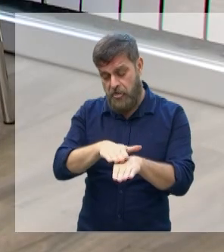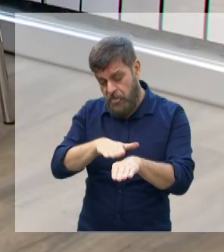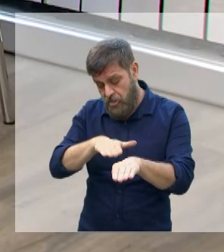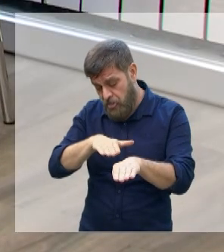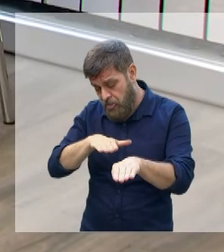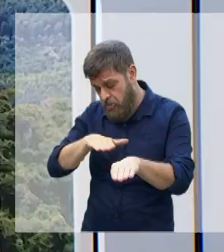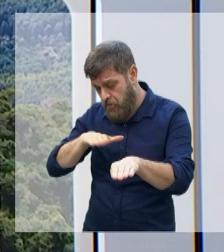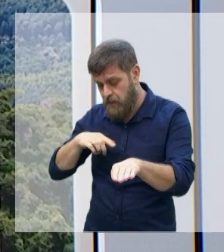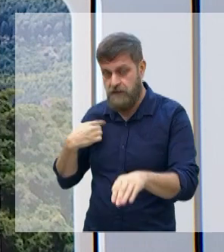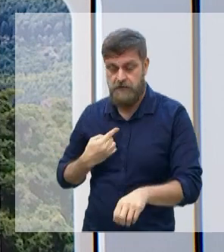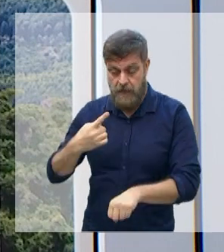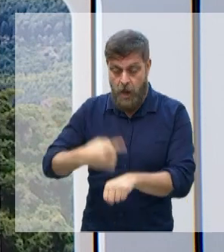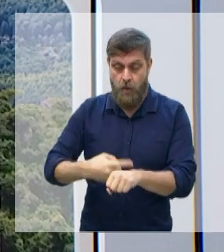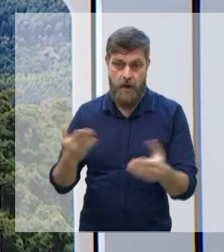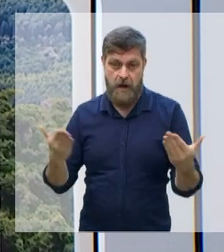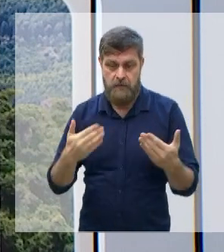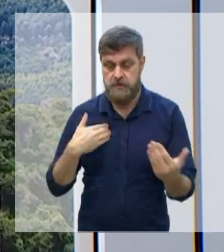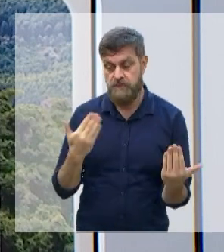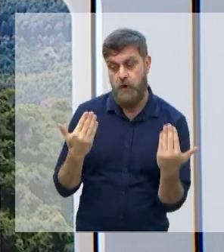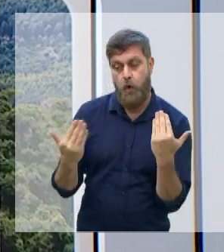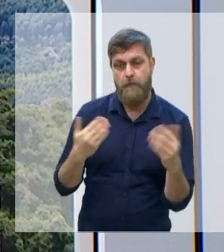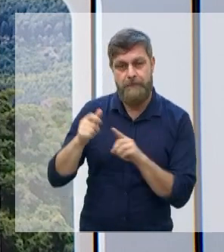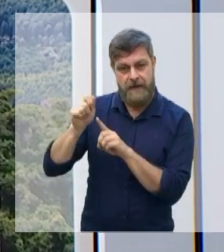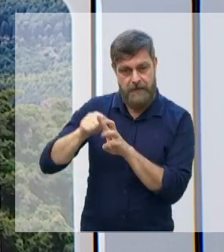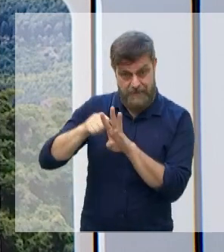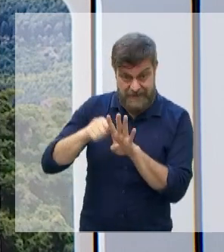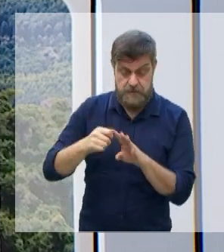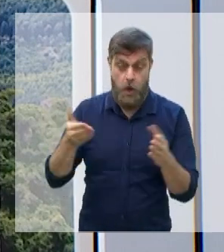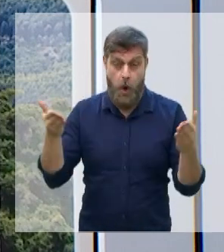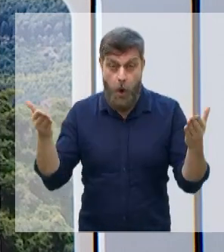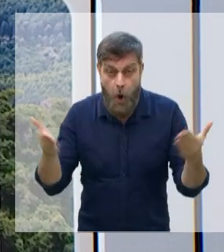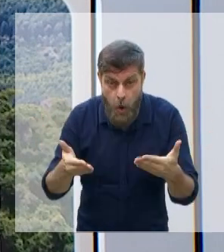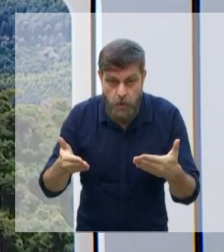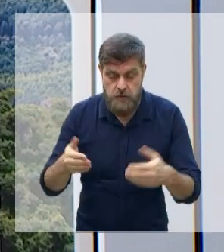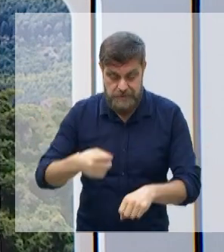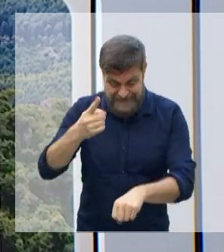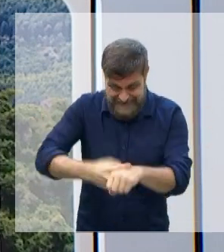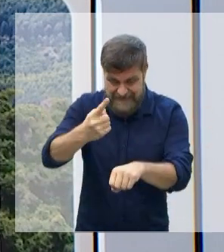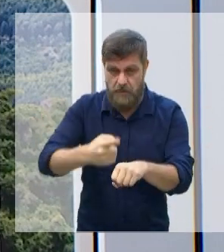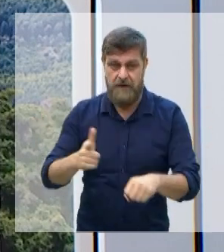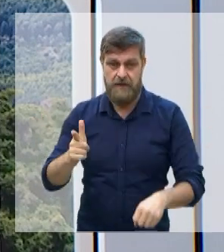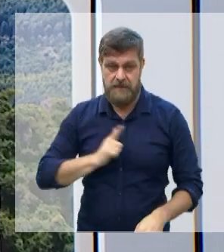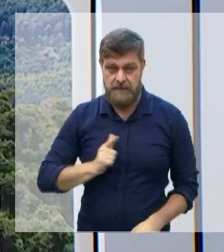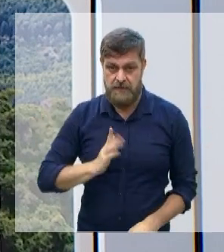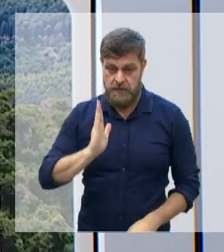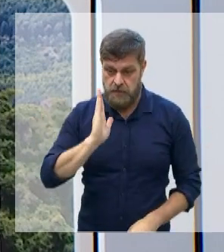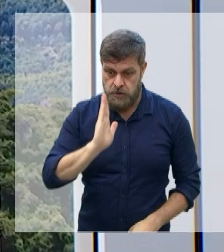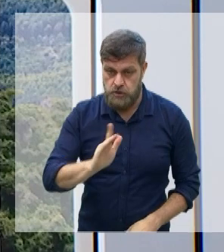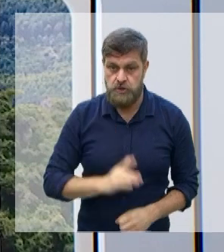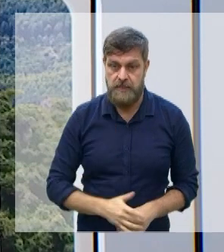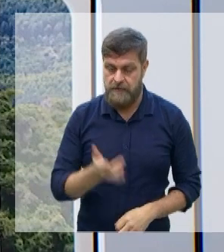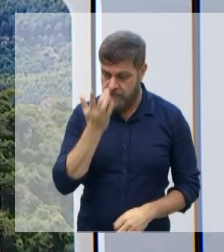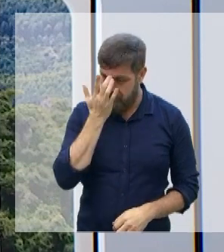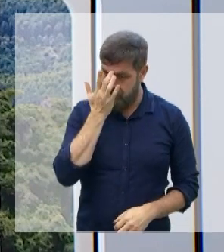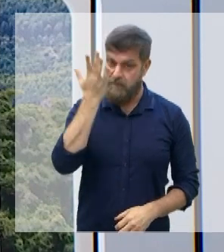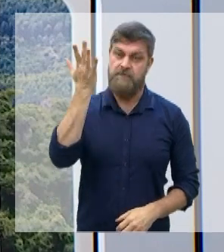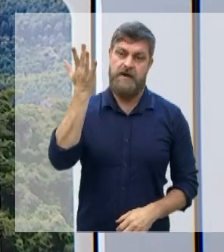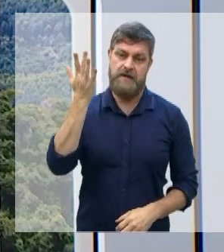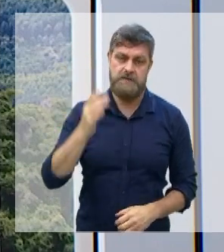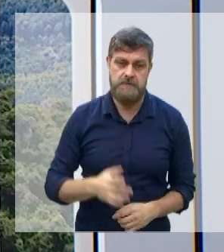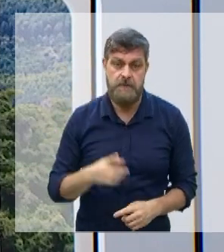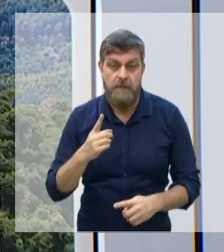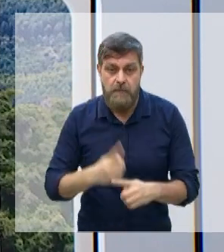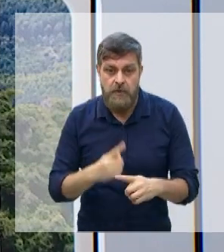atual se nós formos comparar com alguns meses atrás hoje neste momento as condições são muito mais favoráveis porque